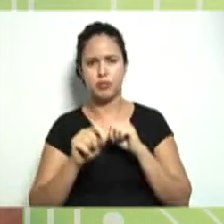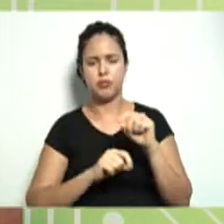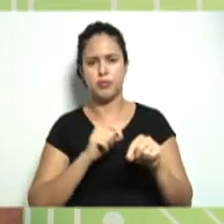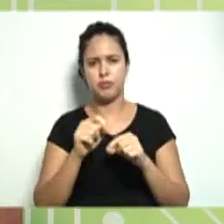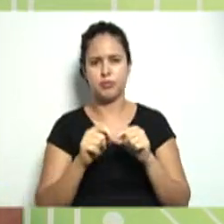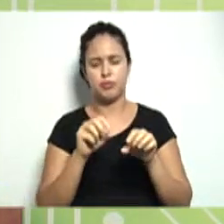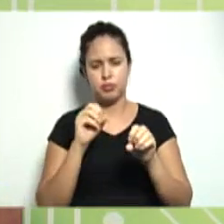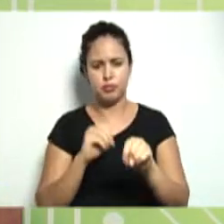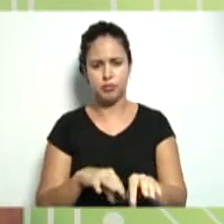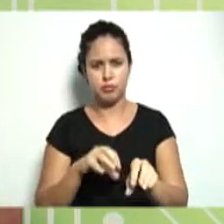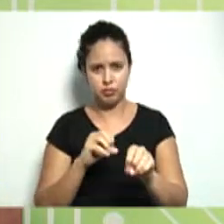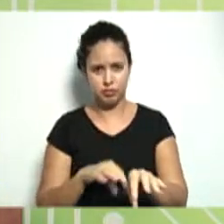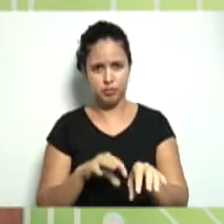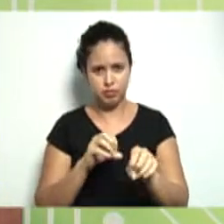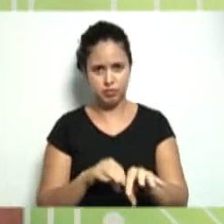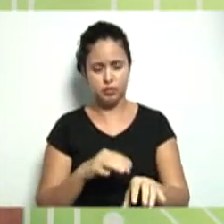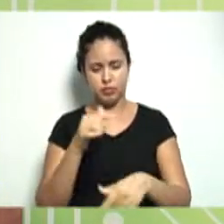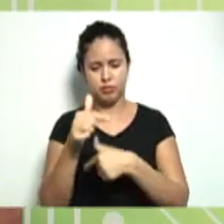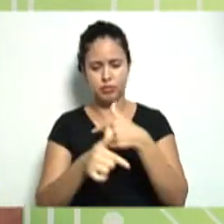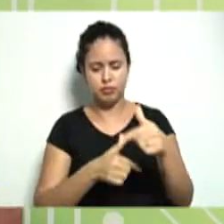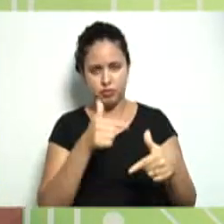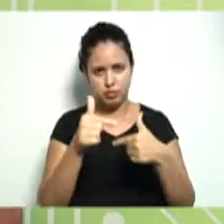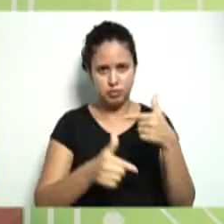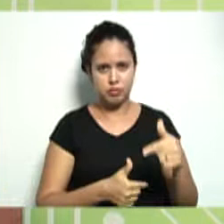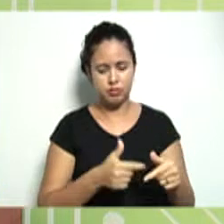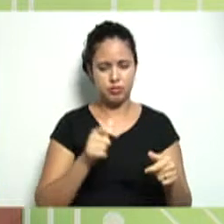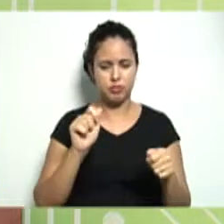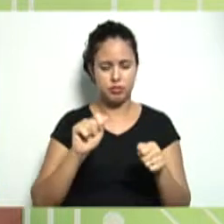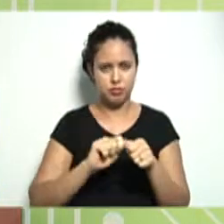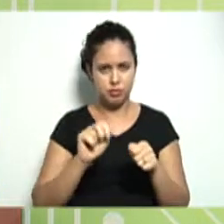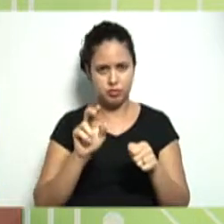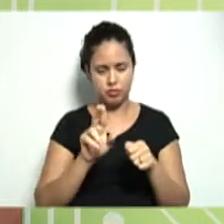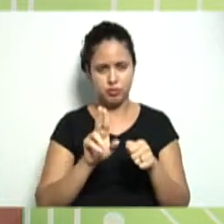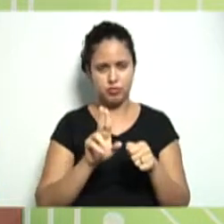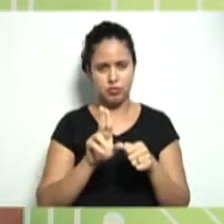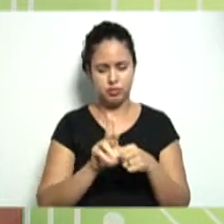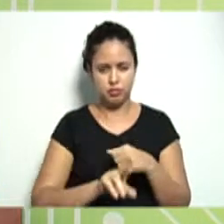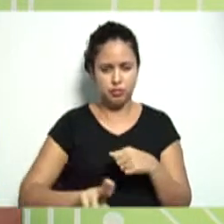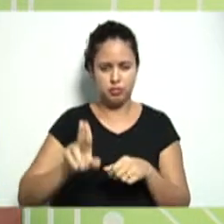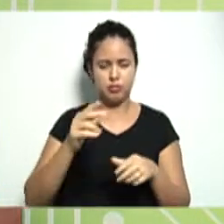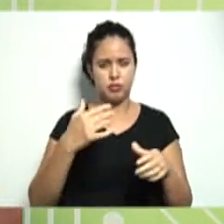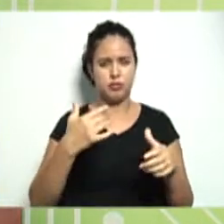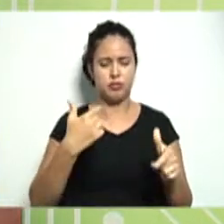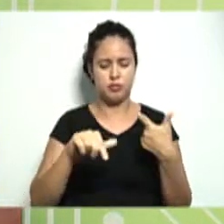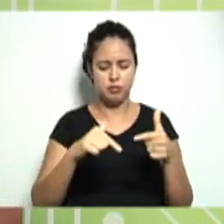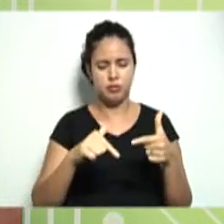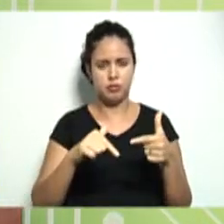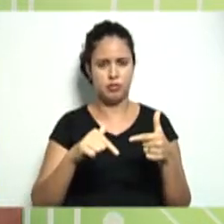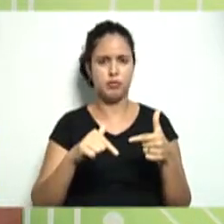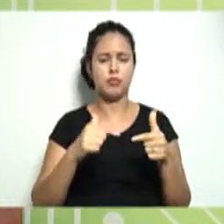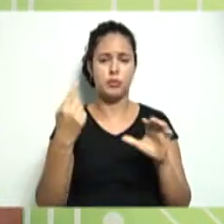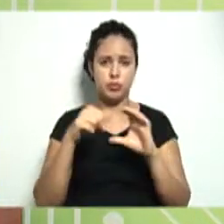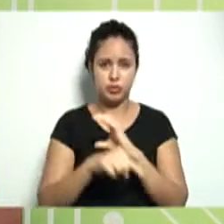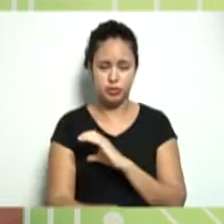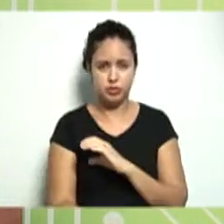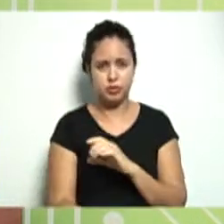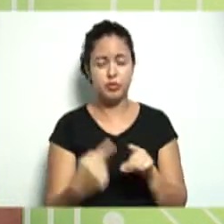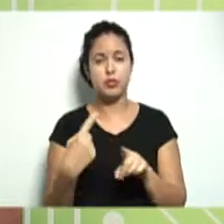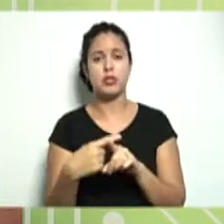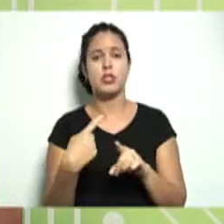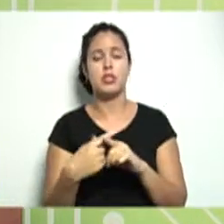de ensinar esses trabalhadores a realizar um tipo de trabalho mais complexo. Por quê? Porque antes